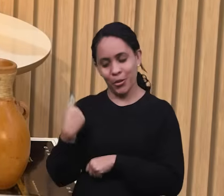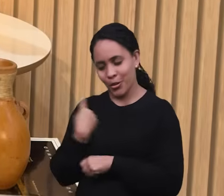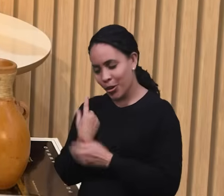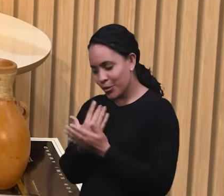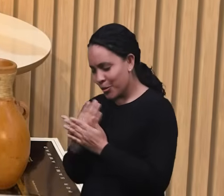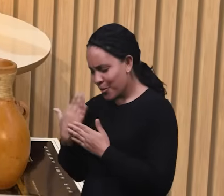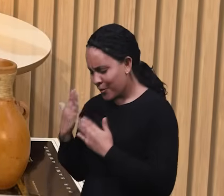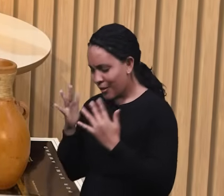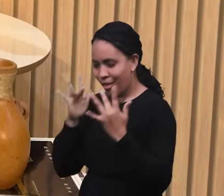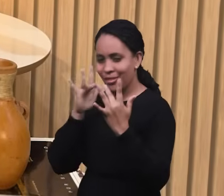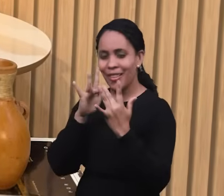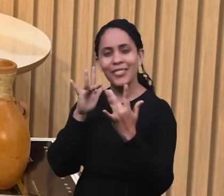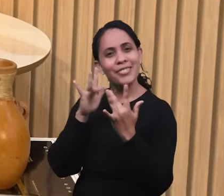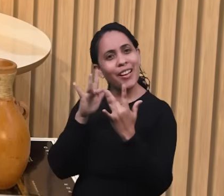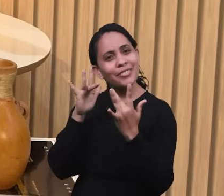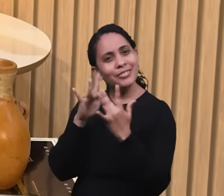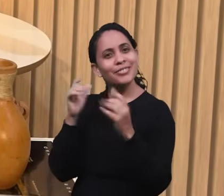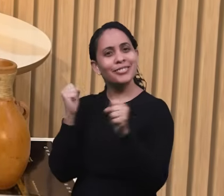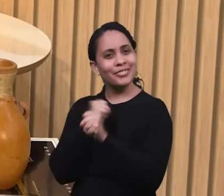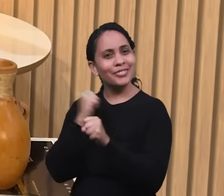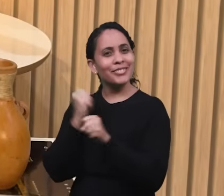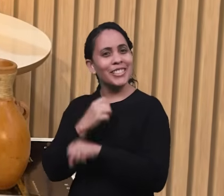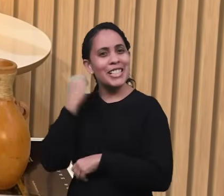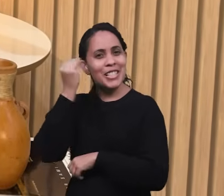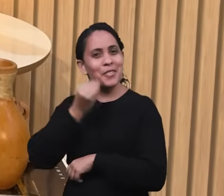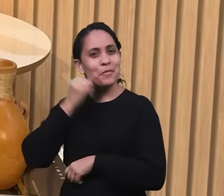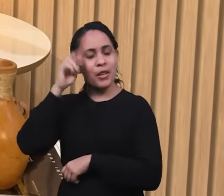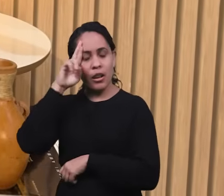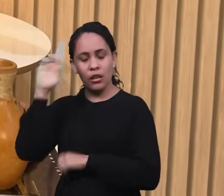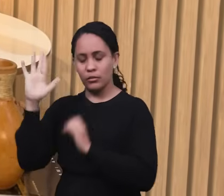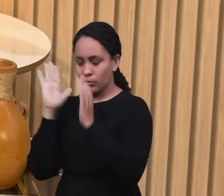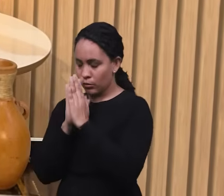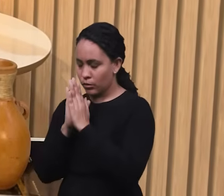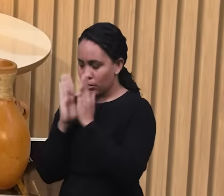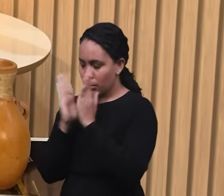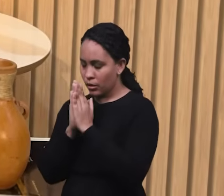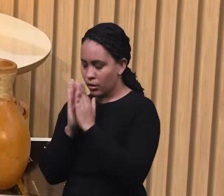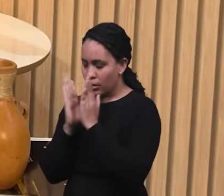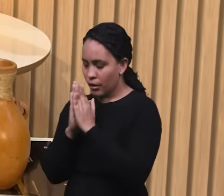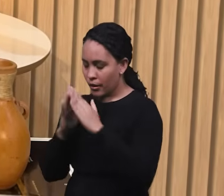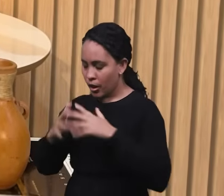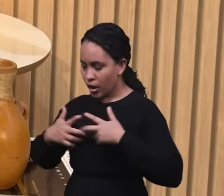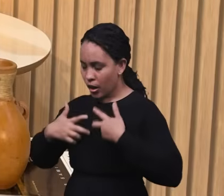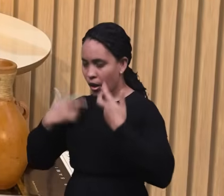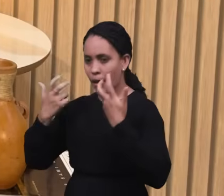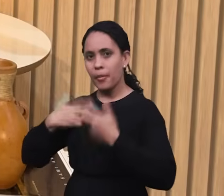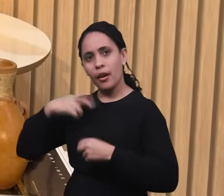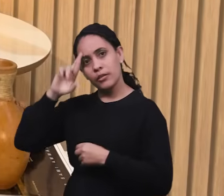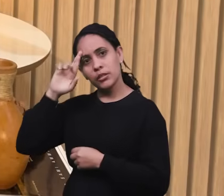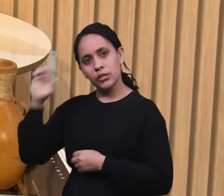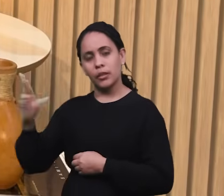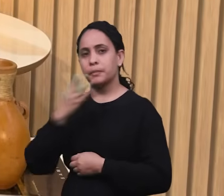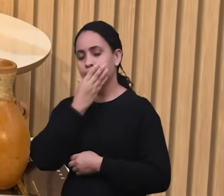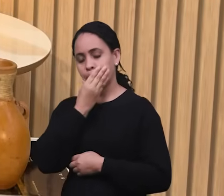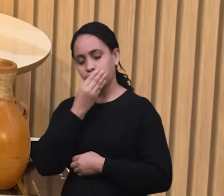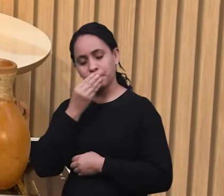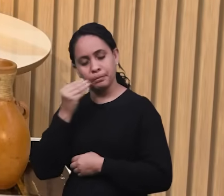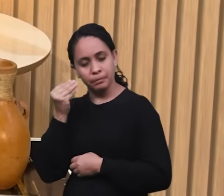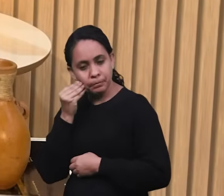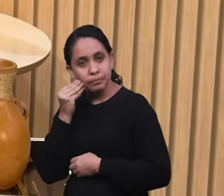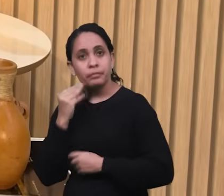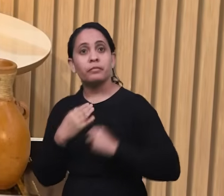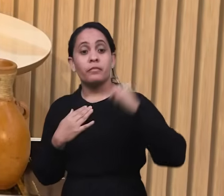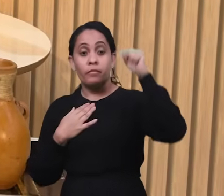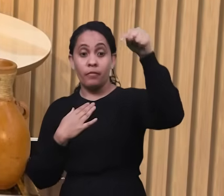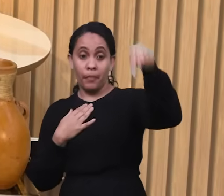ter contato com esta obra, havia aqui um grupo que orava e fazia longos jejuns. No Sri Lanka, há um